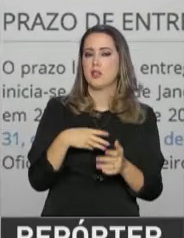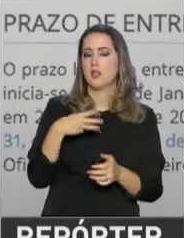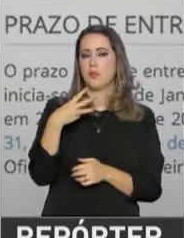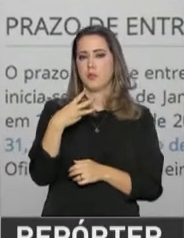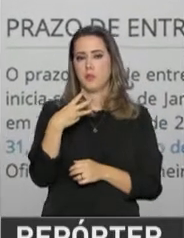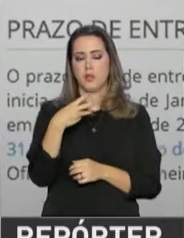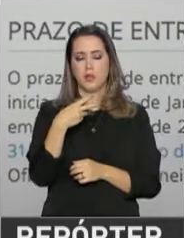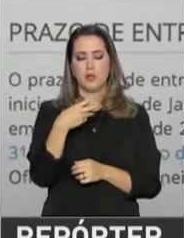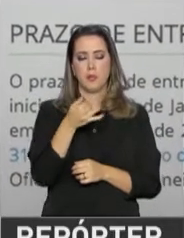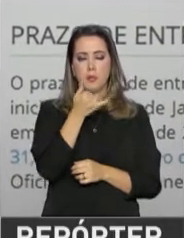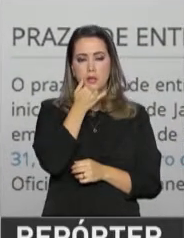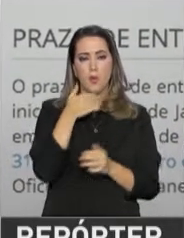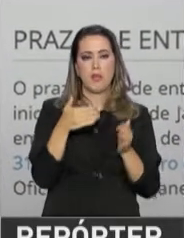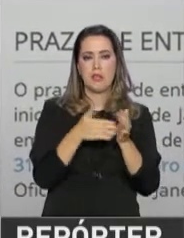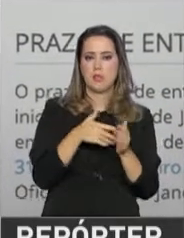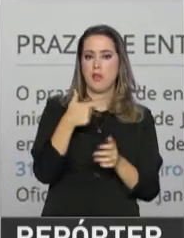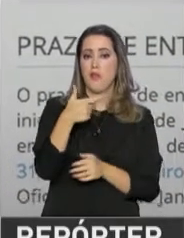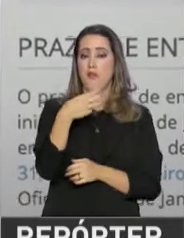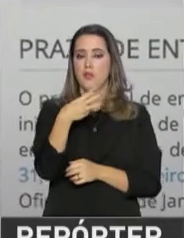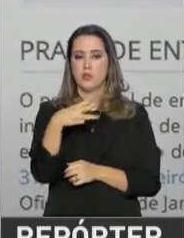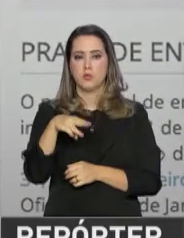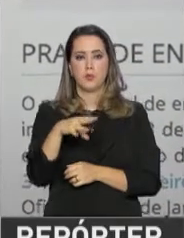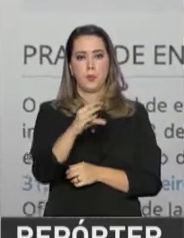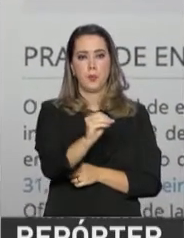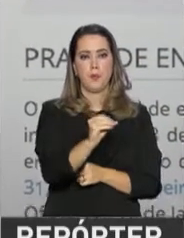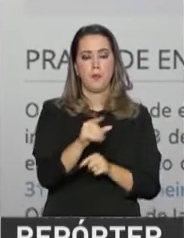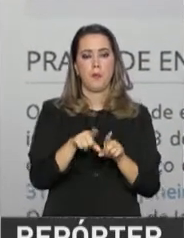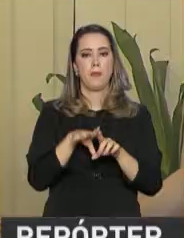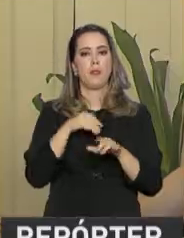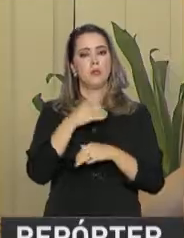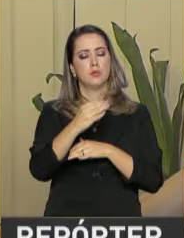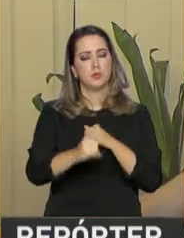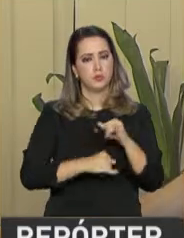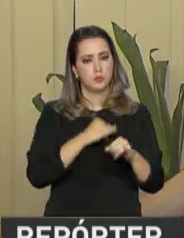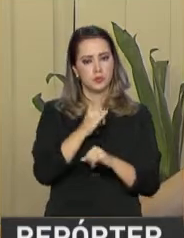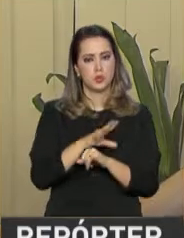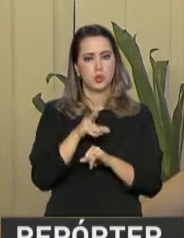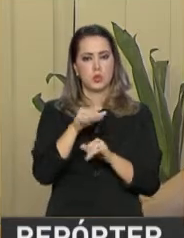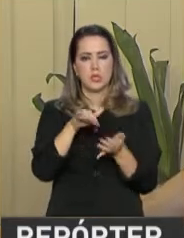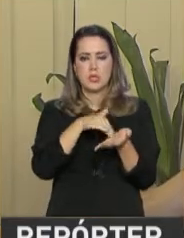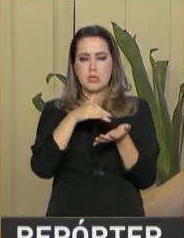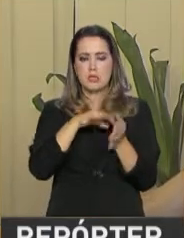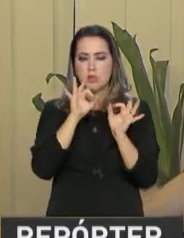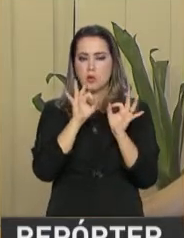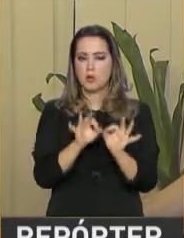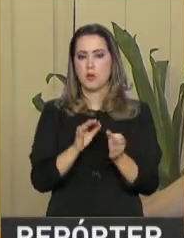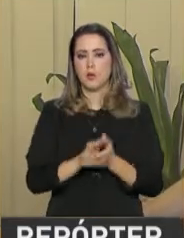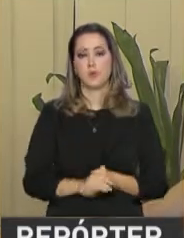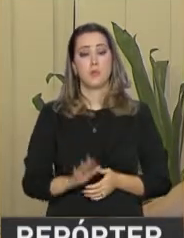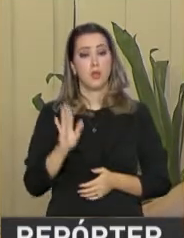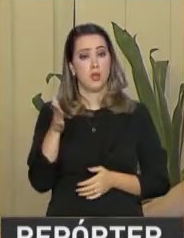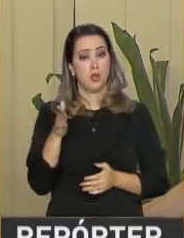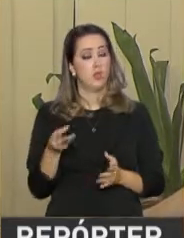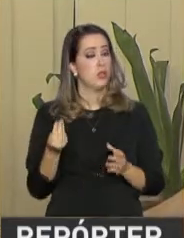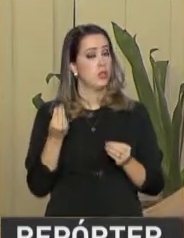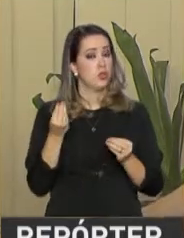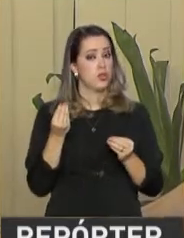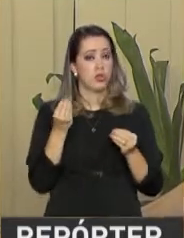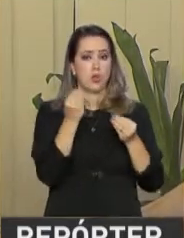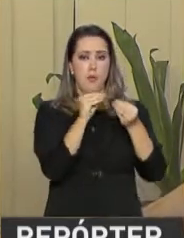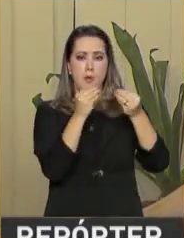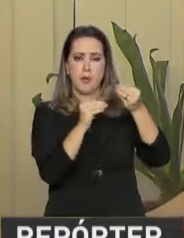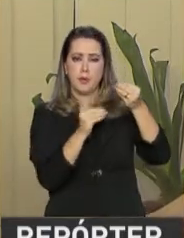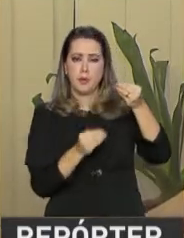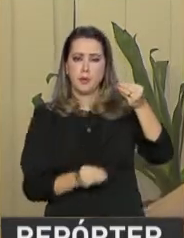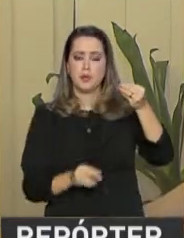de março para preencher a declaração tudo é feito pela internet que essas novidades já fazem parte dela a rais os campos já